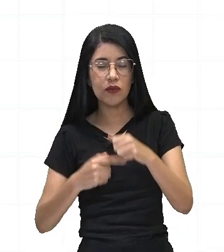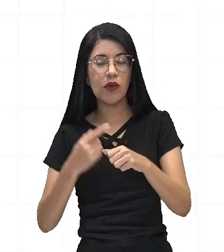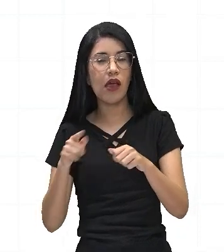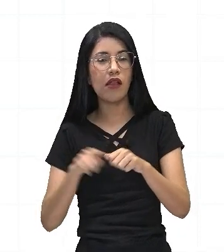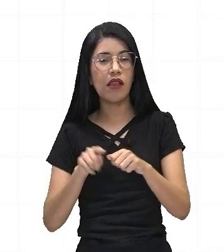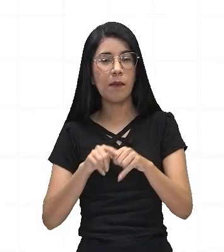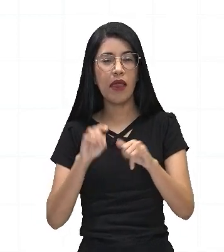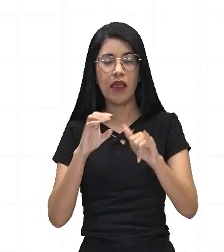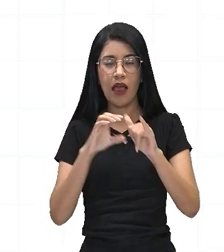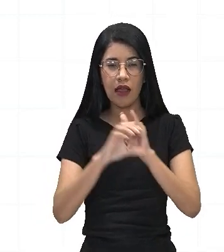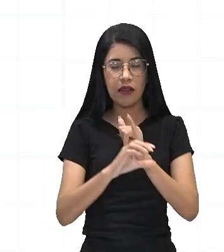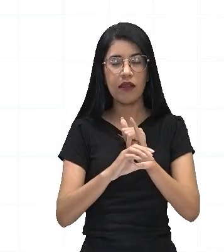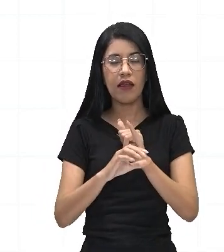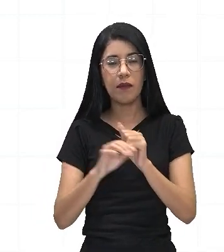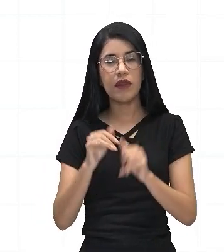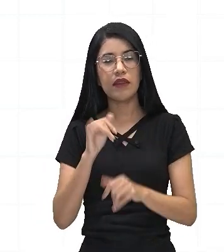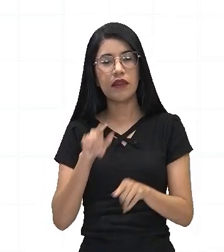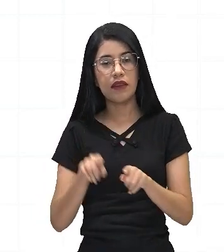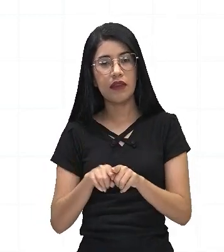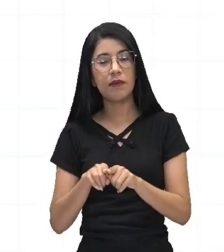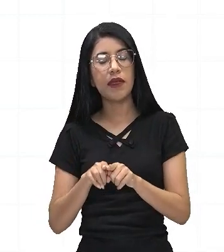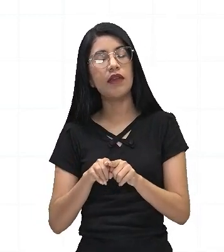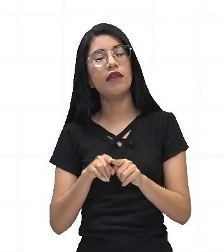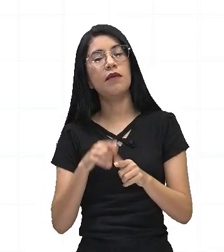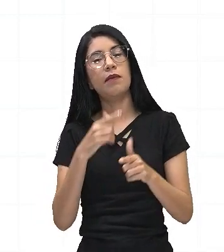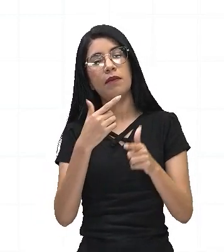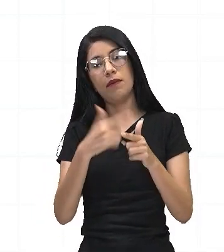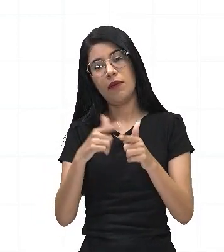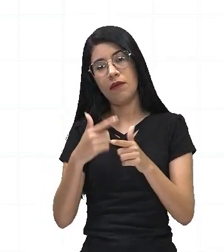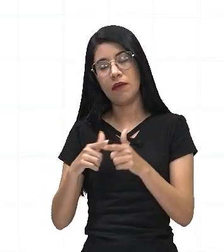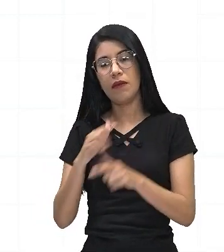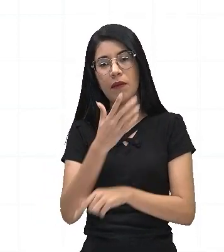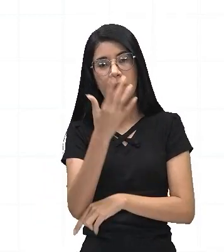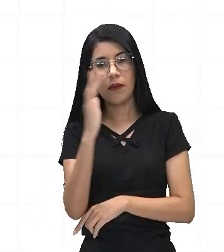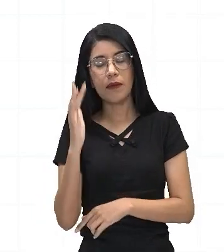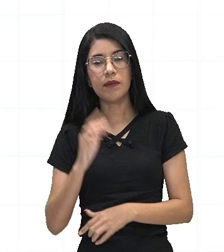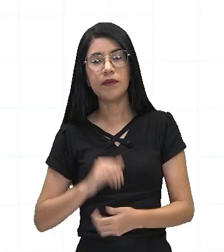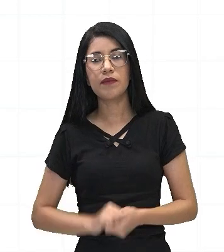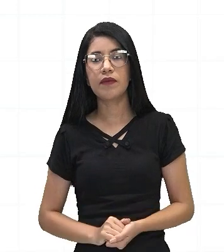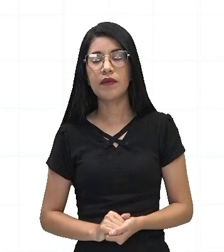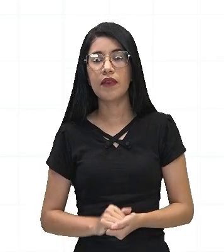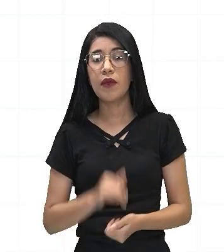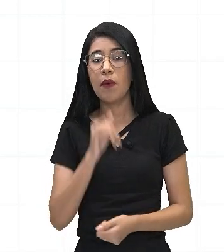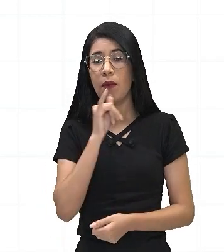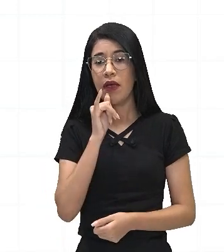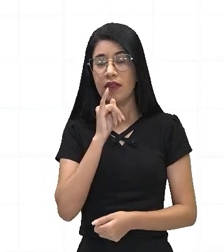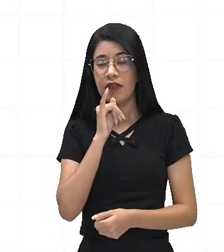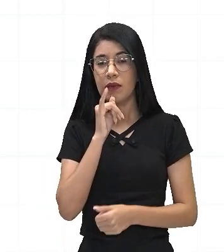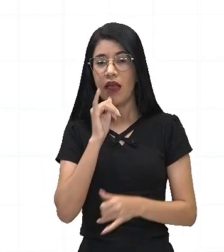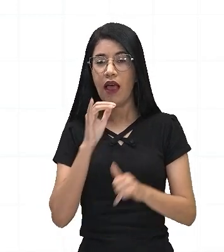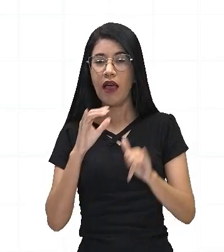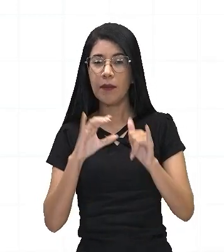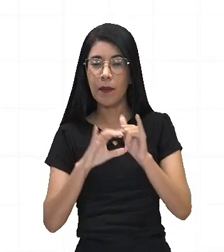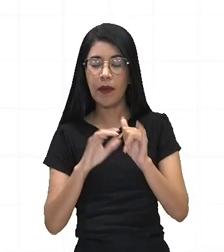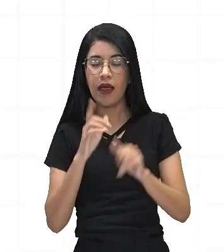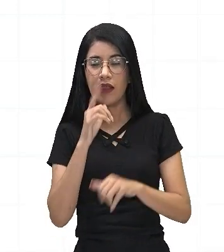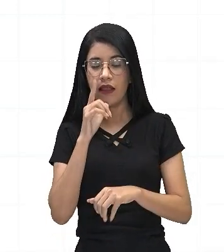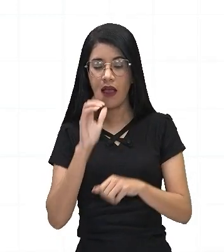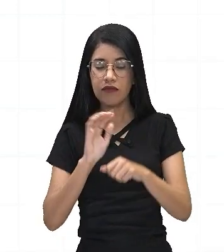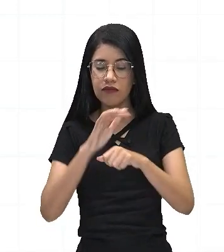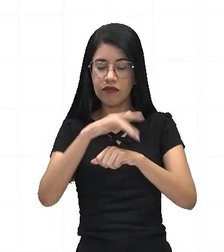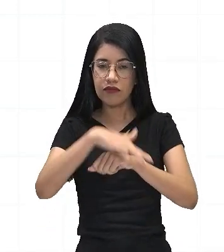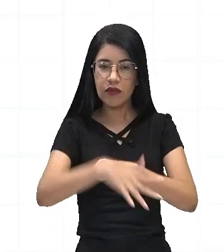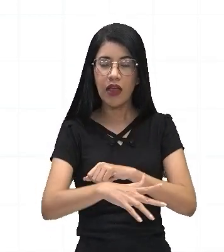termoelétricas, Elas podem trazer um certo prejuízo ali para o meio ambiente. No caso das usinas hidrelétricas, ela leva ali um prejuízo, para